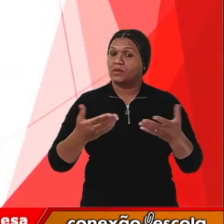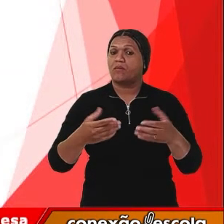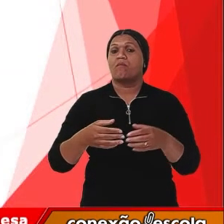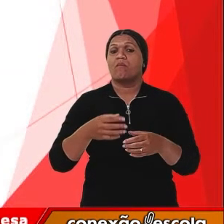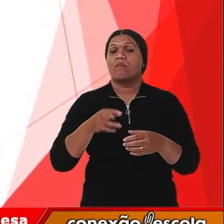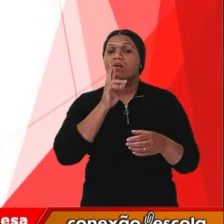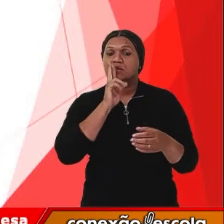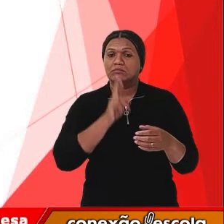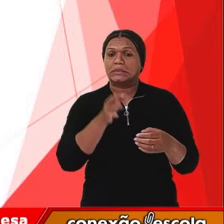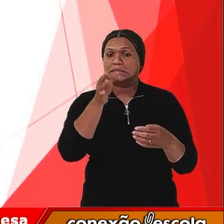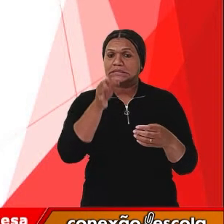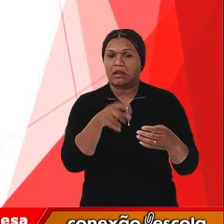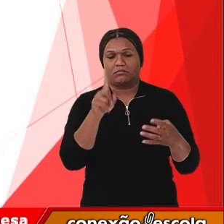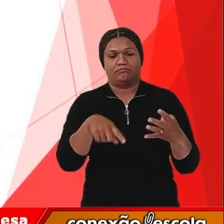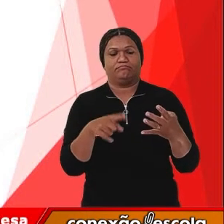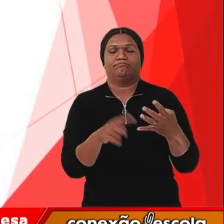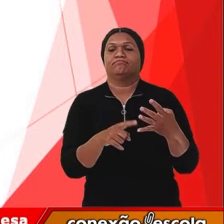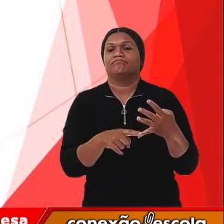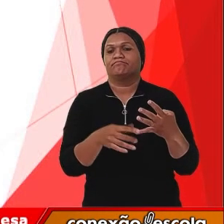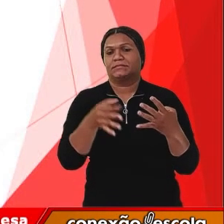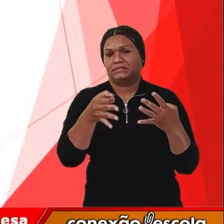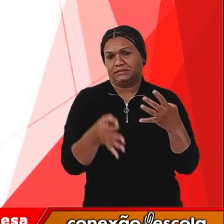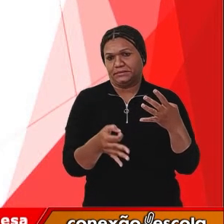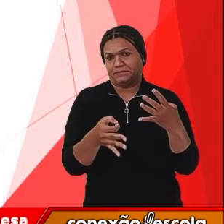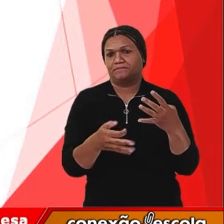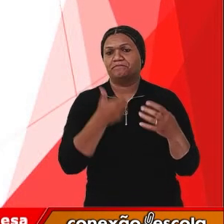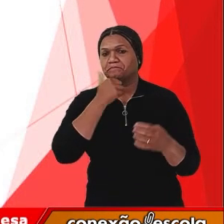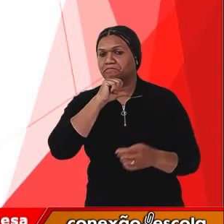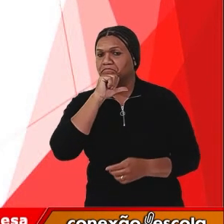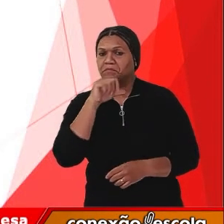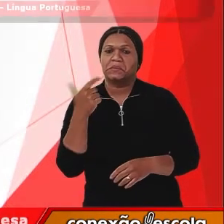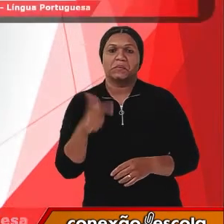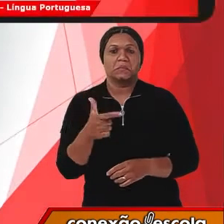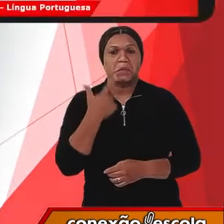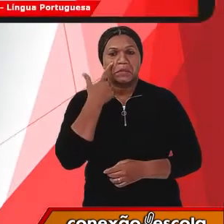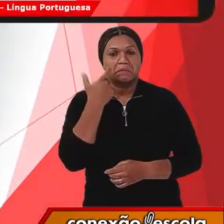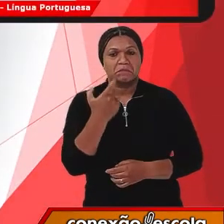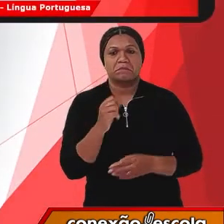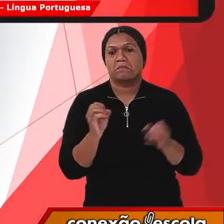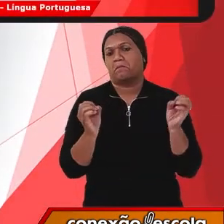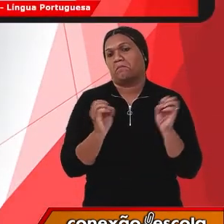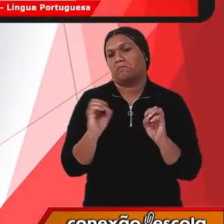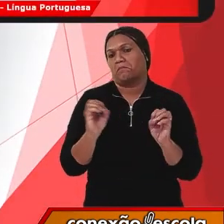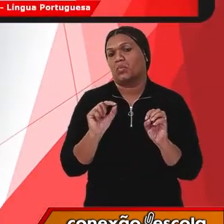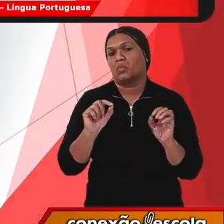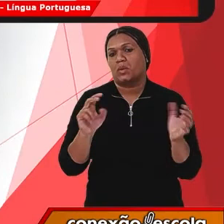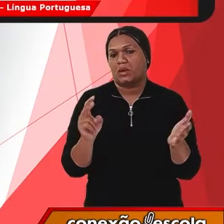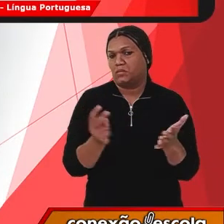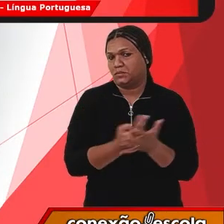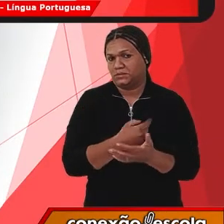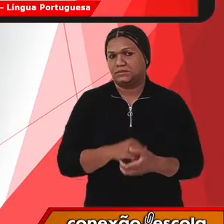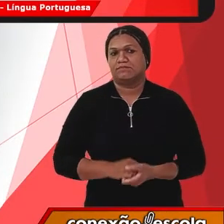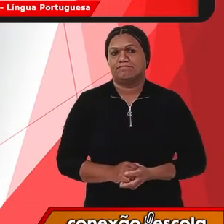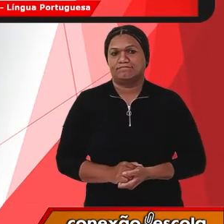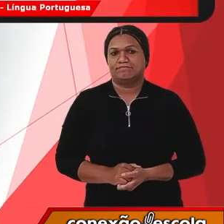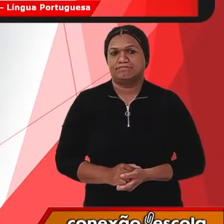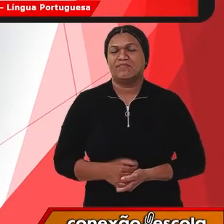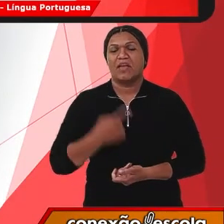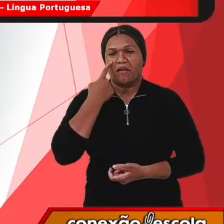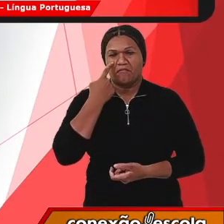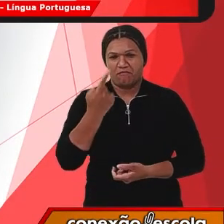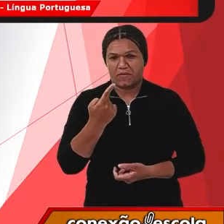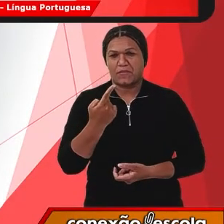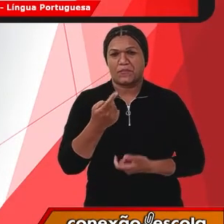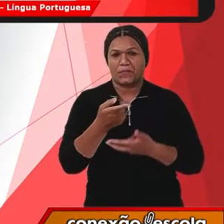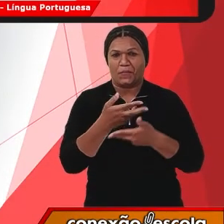resposta só pode ser a letra de A mãe na manifestou nenhum interesse pelo fato vejo que não é